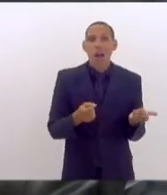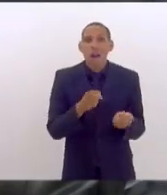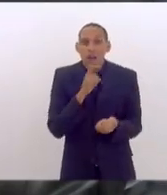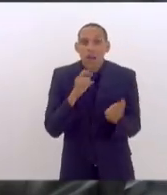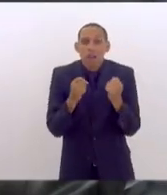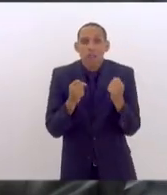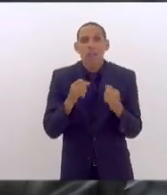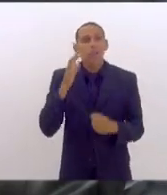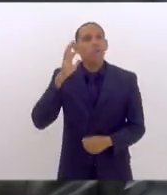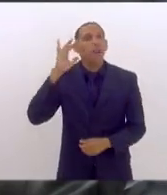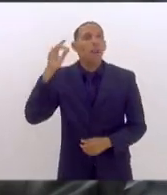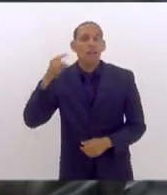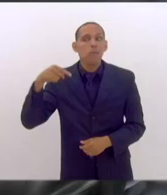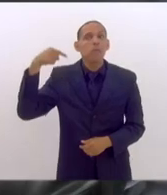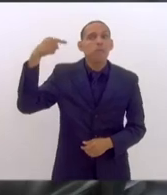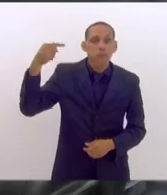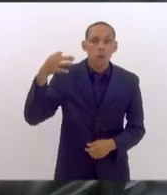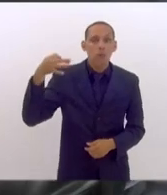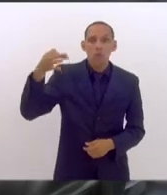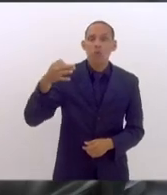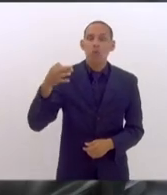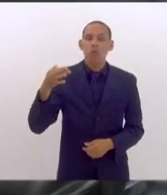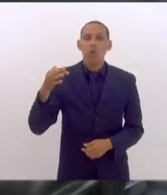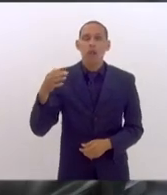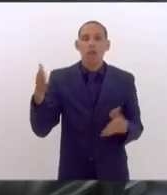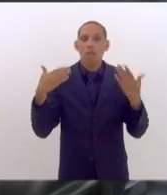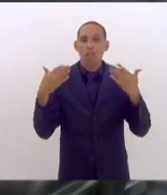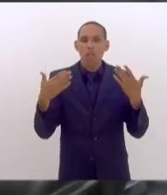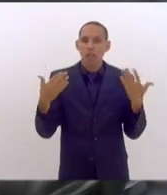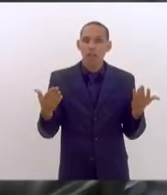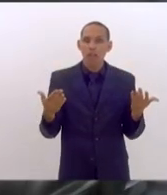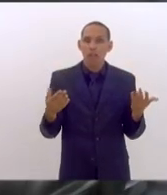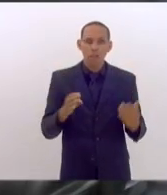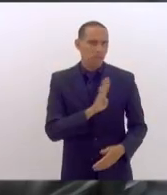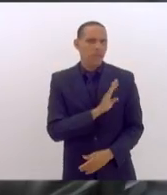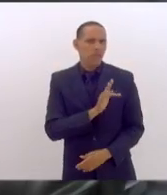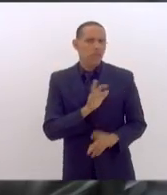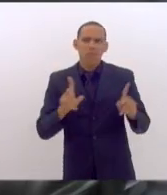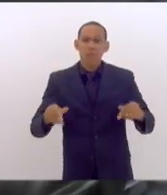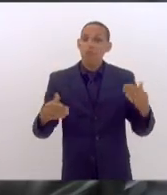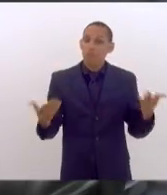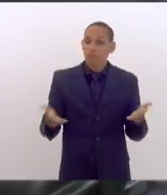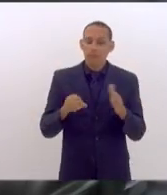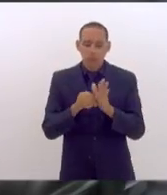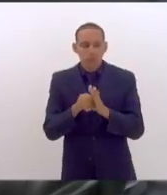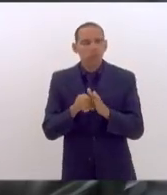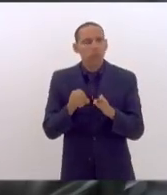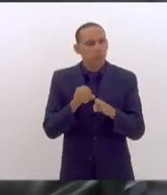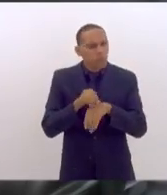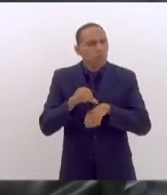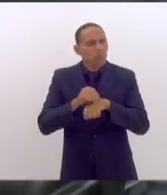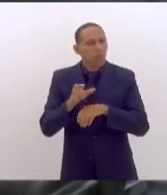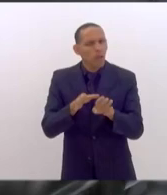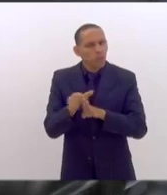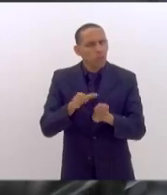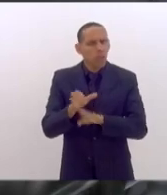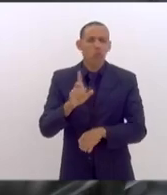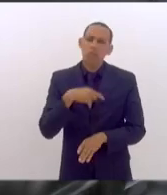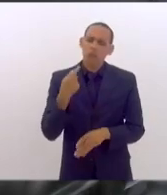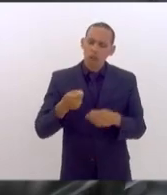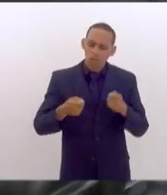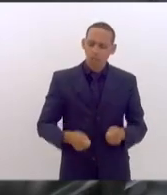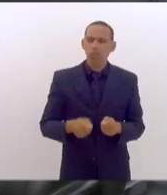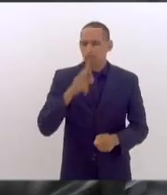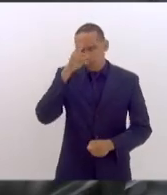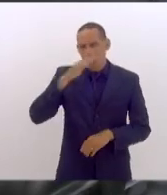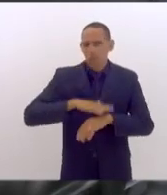mesma coisa eu acho que nós questão das recomendações deputada Martha Rocha é isso que nós vamos ser mais incisivos em relação